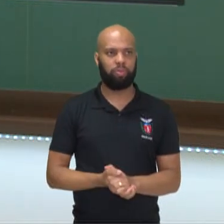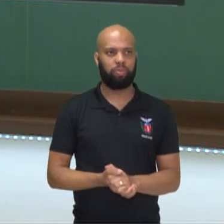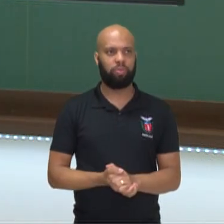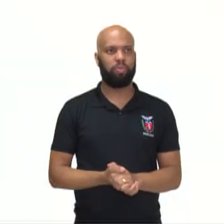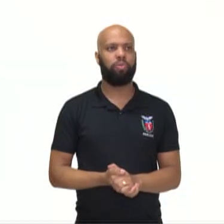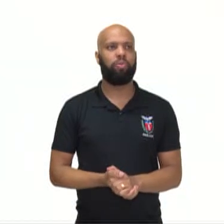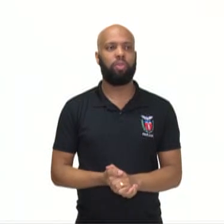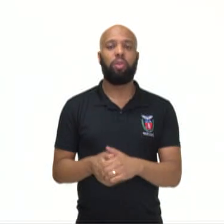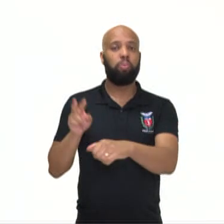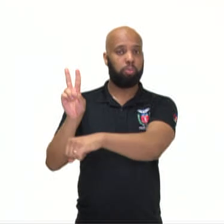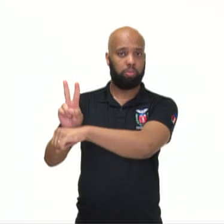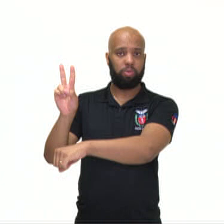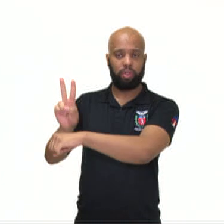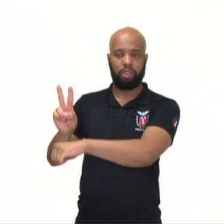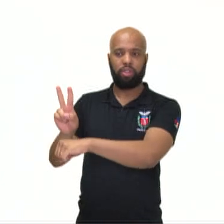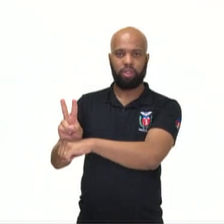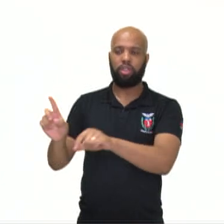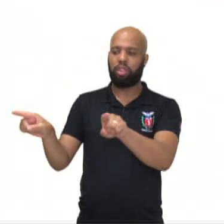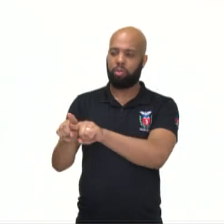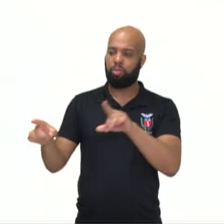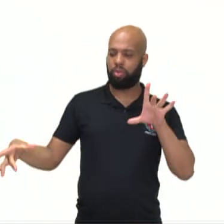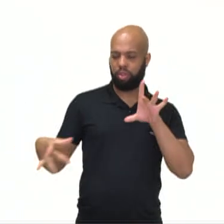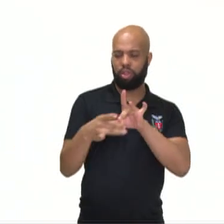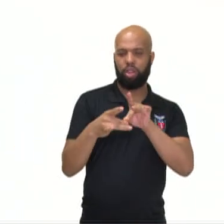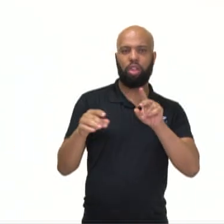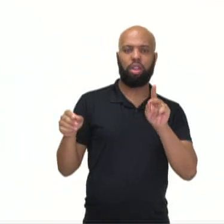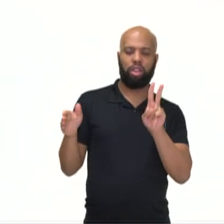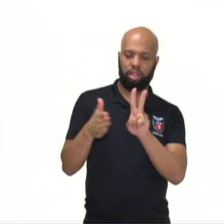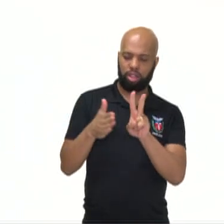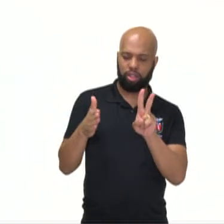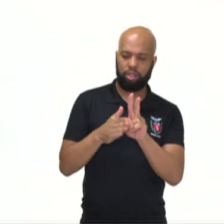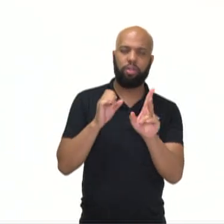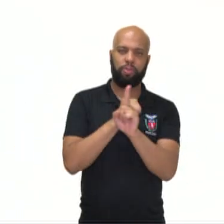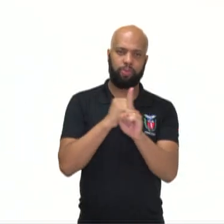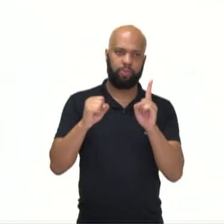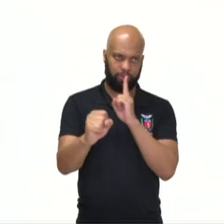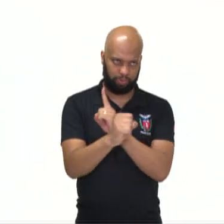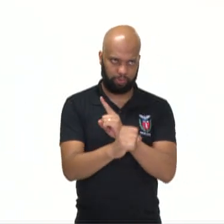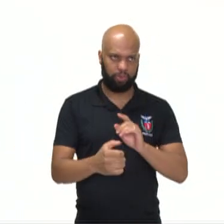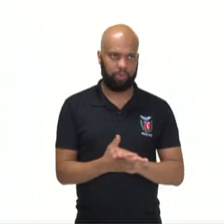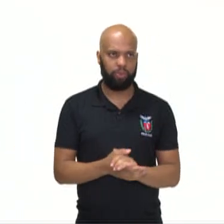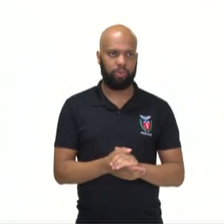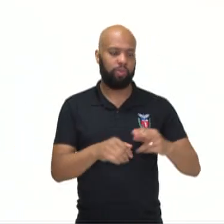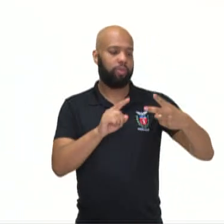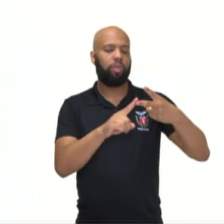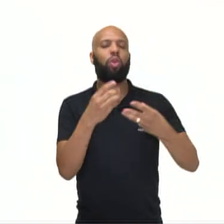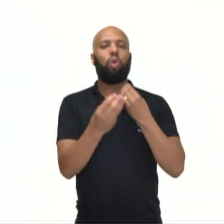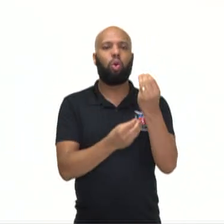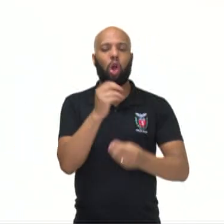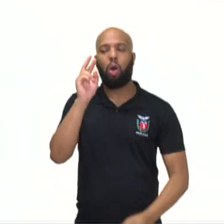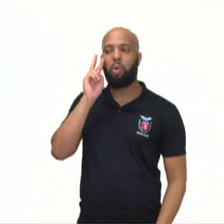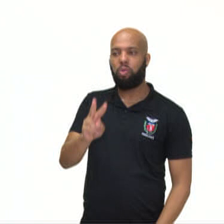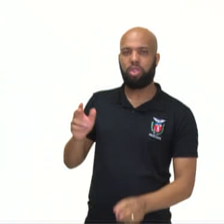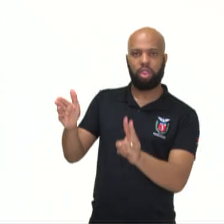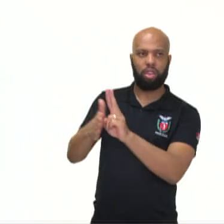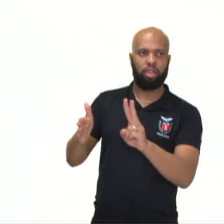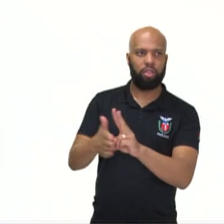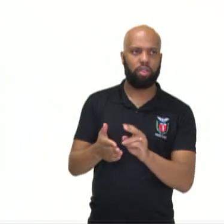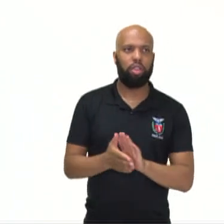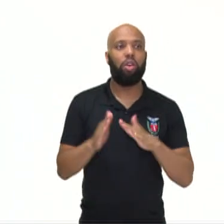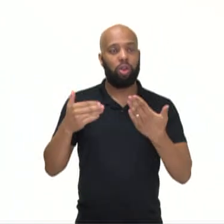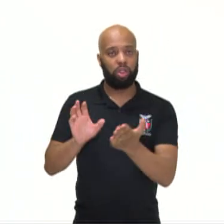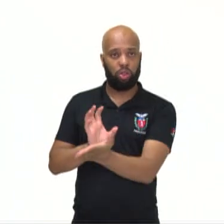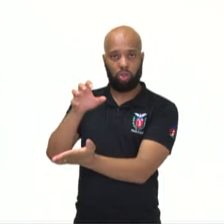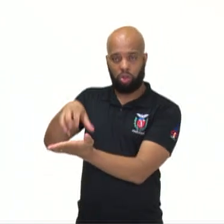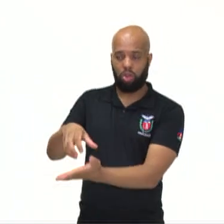era? Proteger e integrar os indígenas à sociedade. Ainda, como ele enxergava o indígena? Para esse